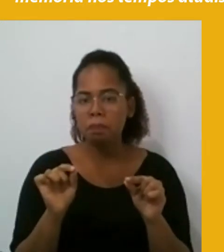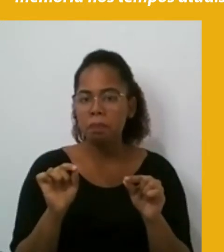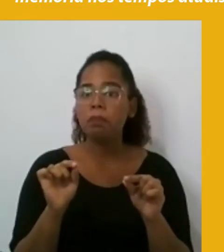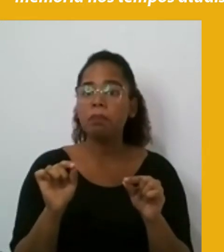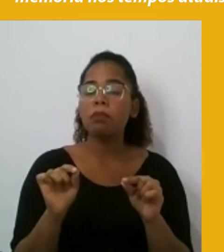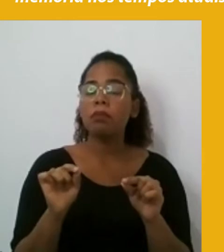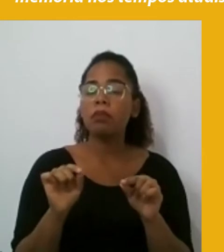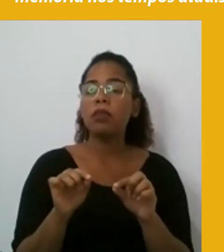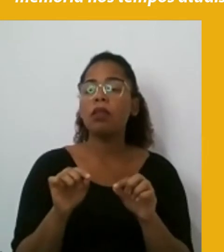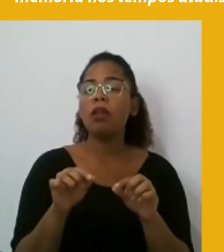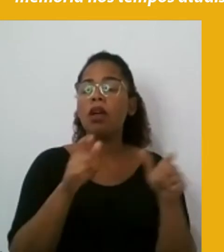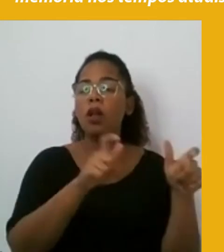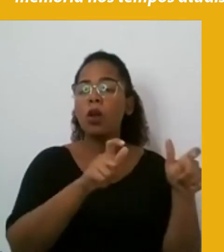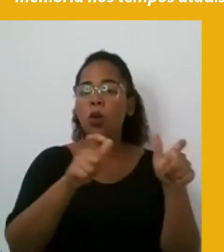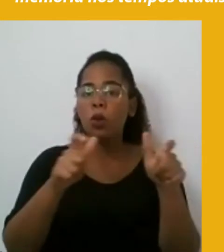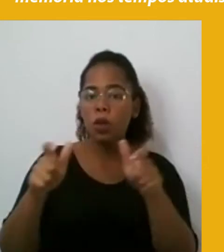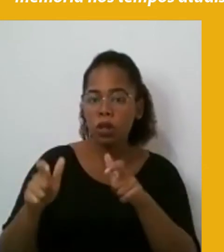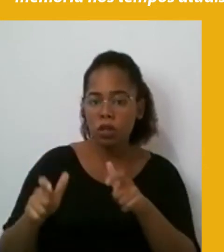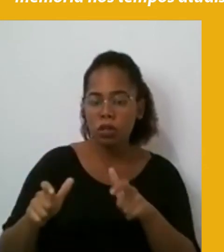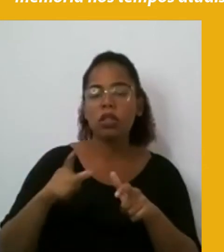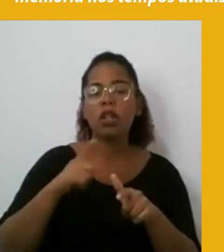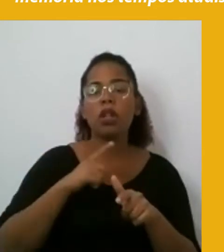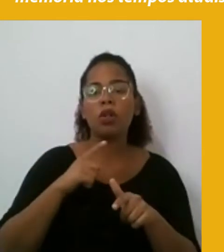carências, a construírem